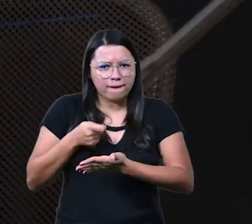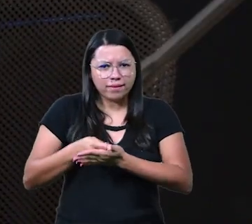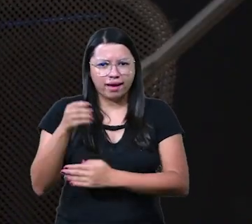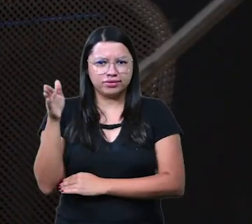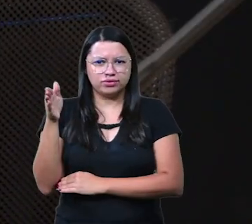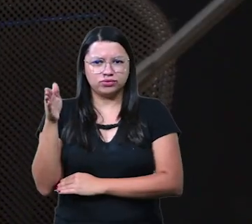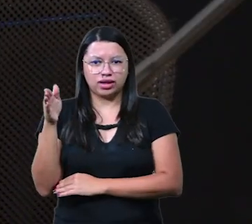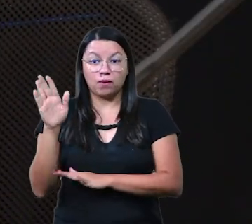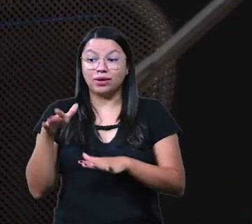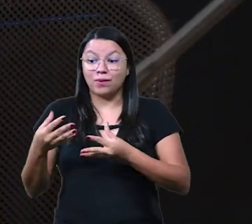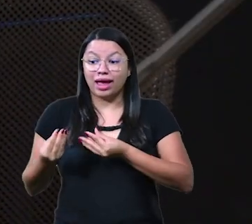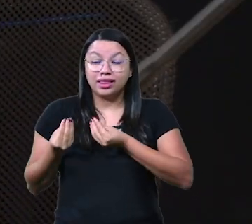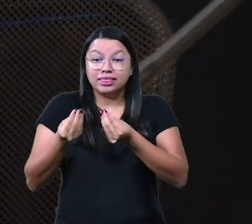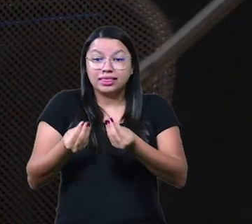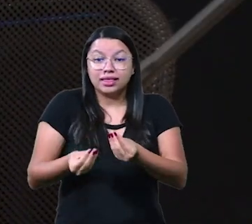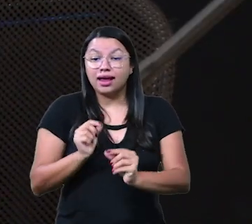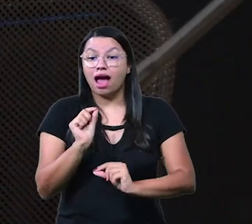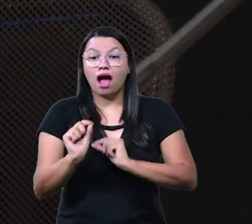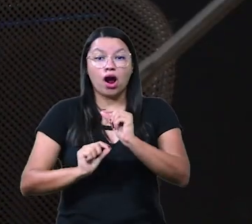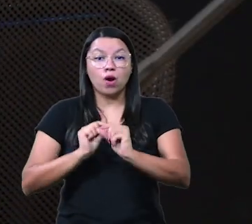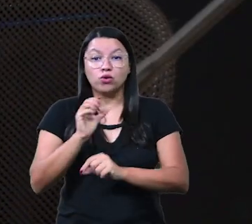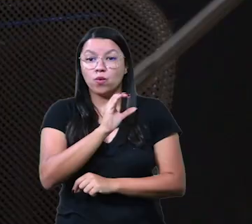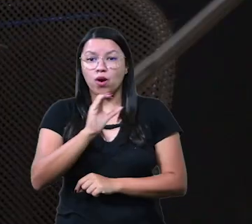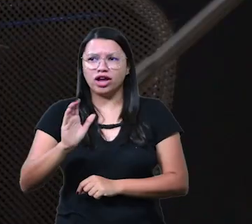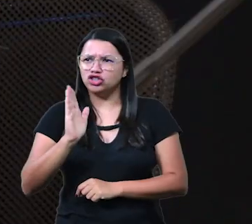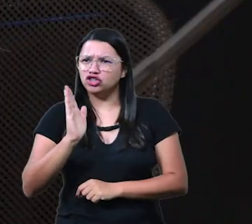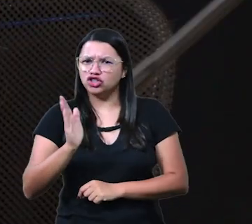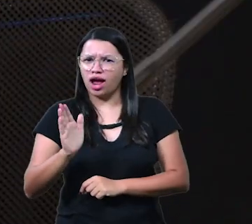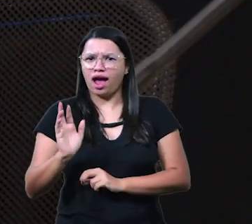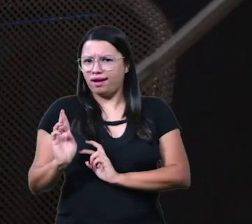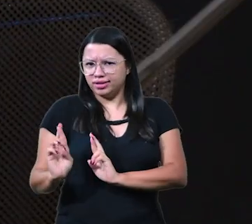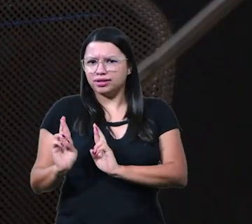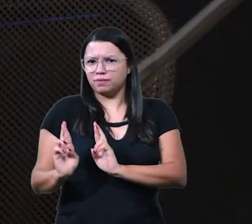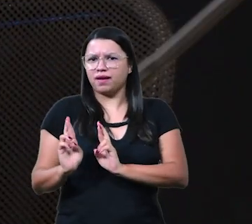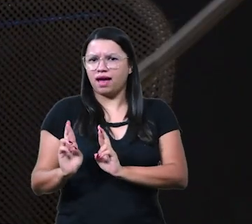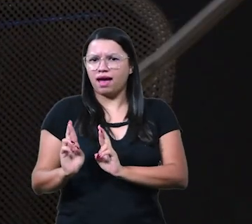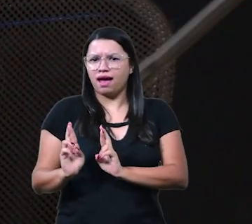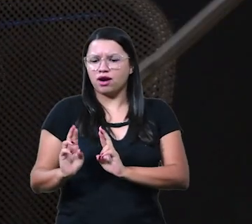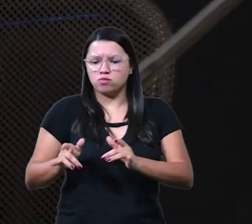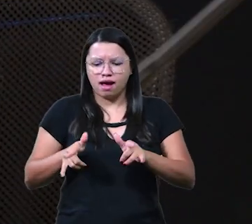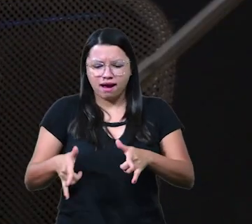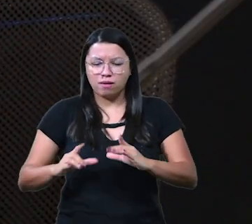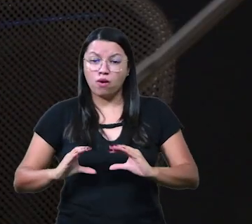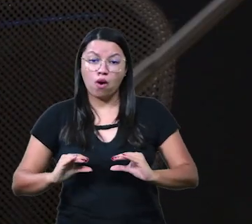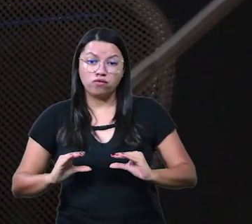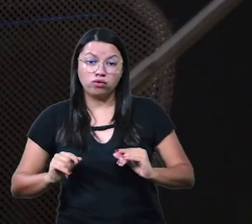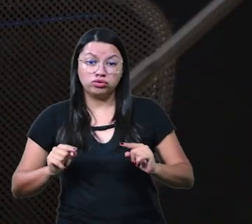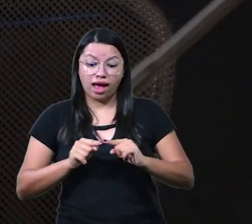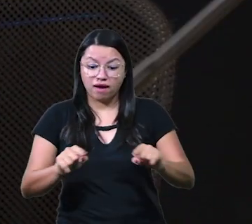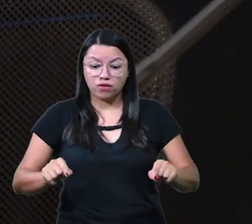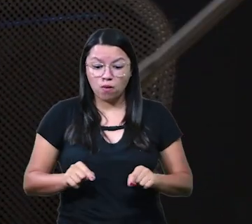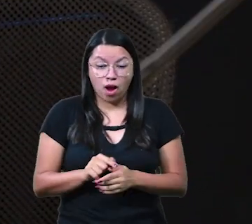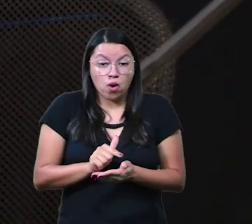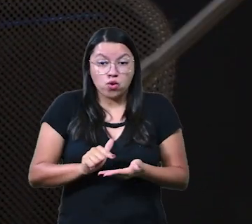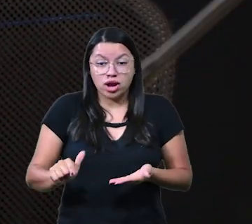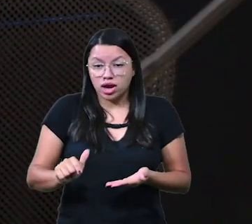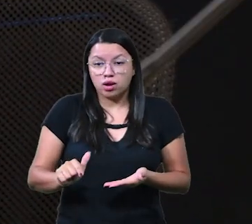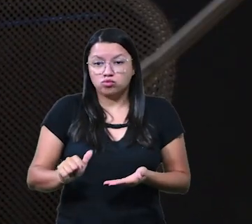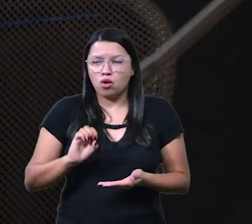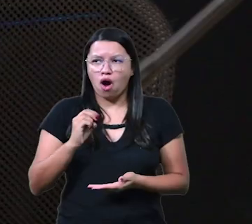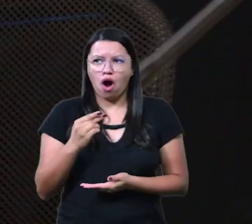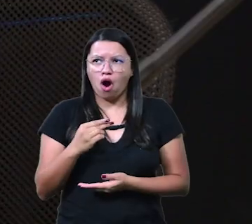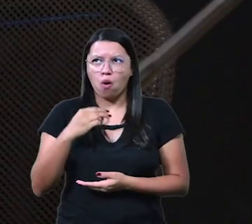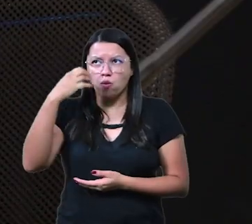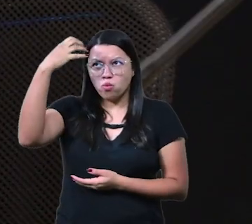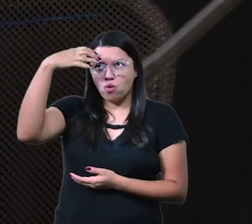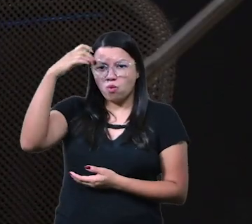assim, entregar o que o cliente já espera, uma cama confortável, um quarto limpo, uma ducha quentinha, enfim, isso